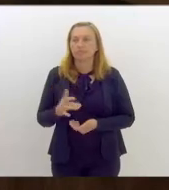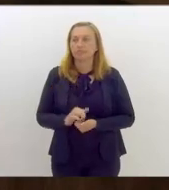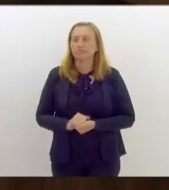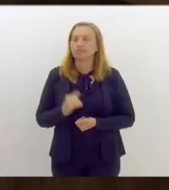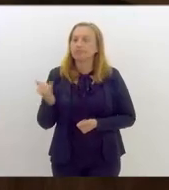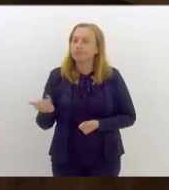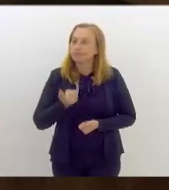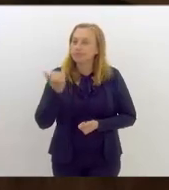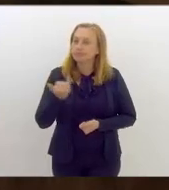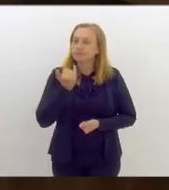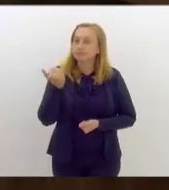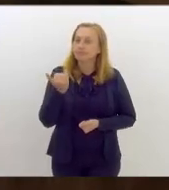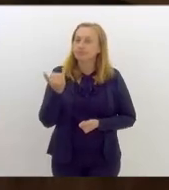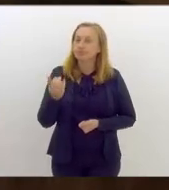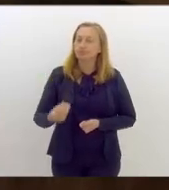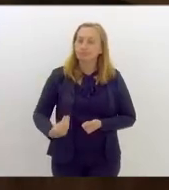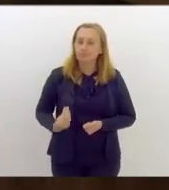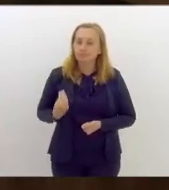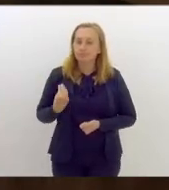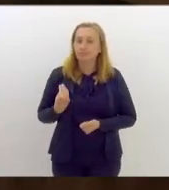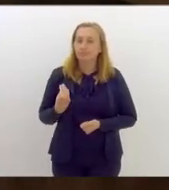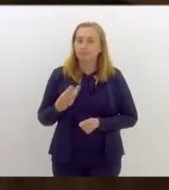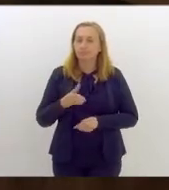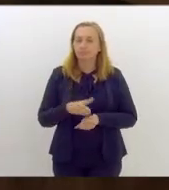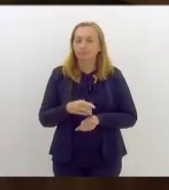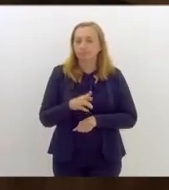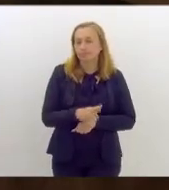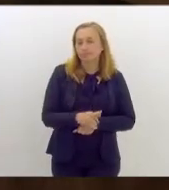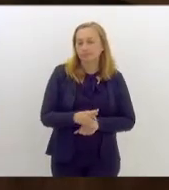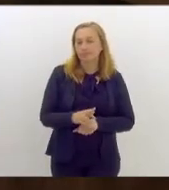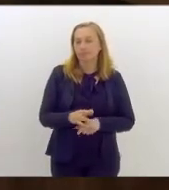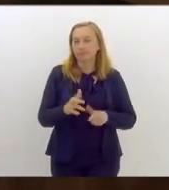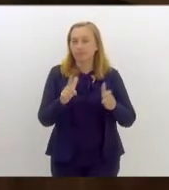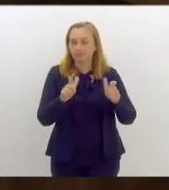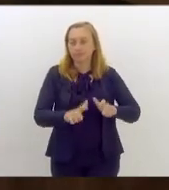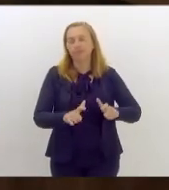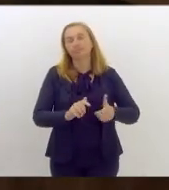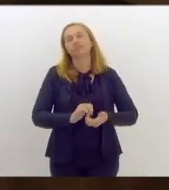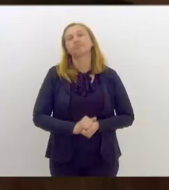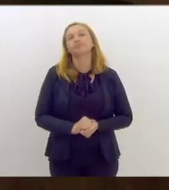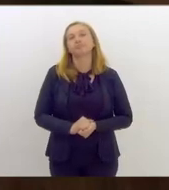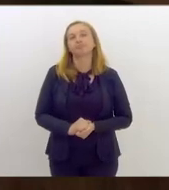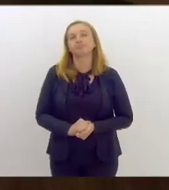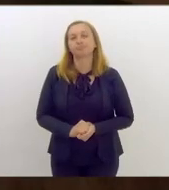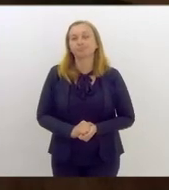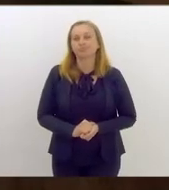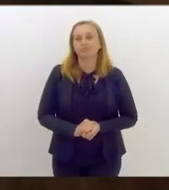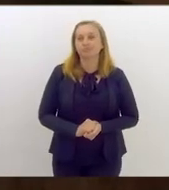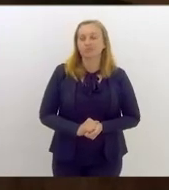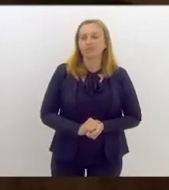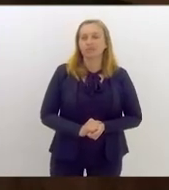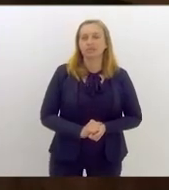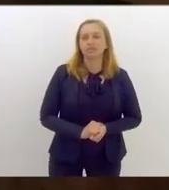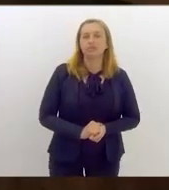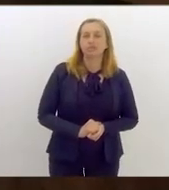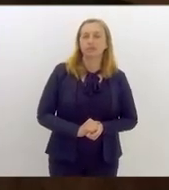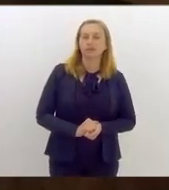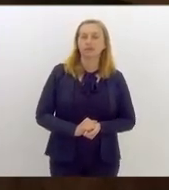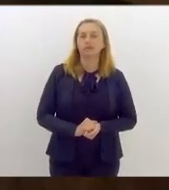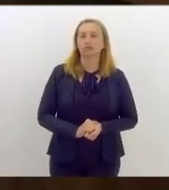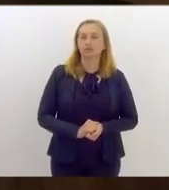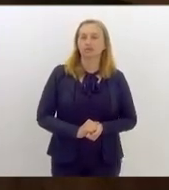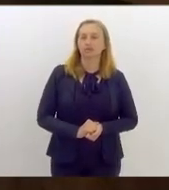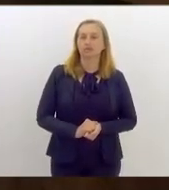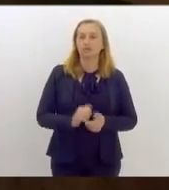a importância da presença da doutora Thaisa naquele local e ocupando aquele espaço